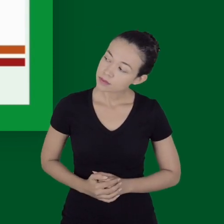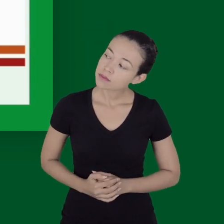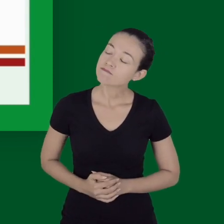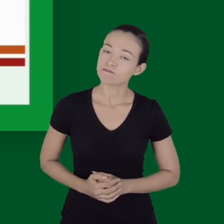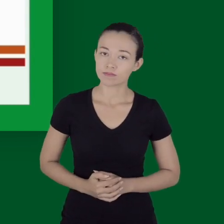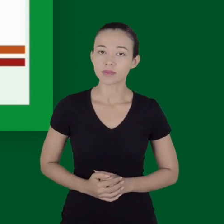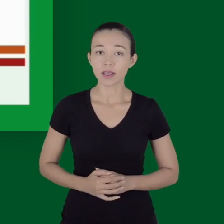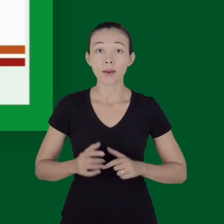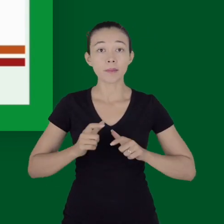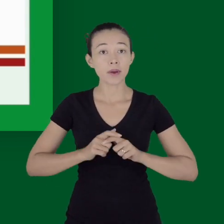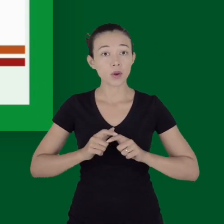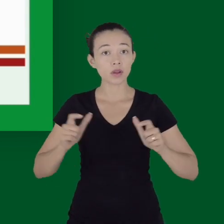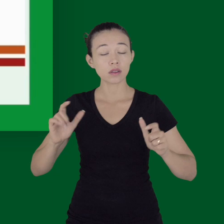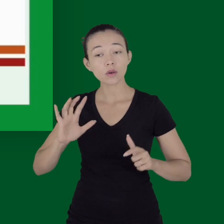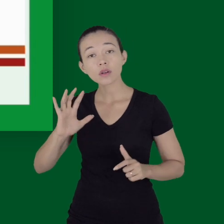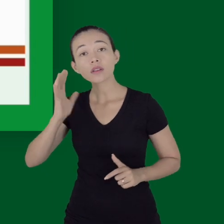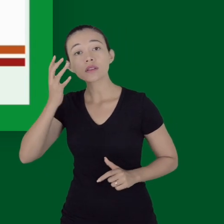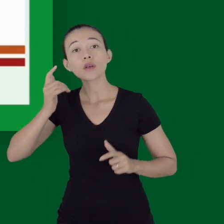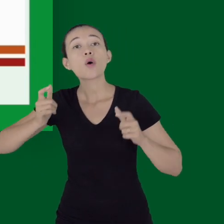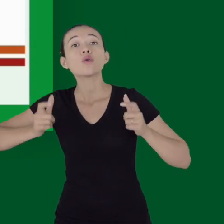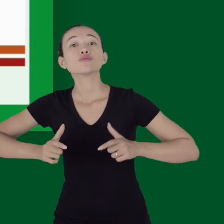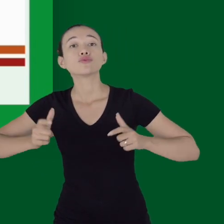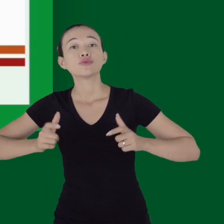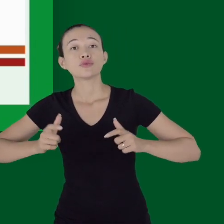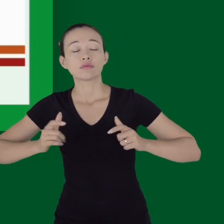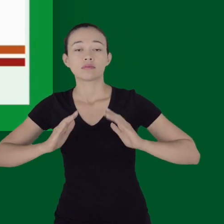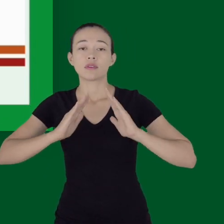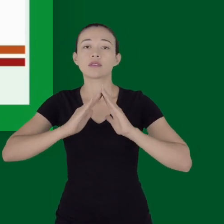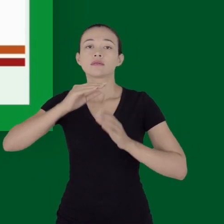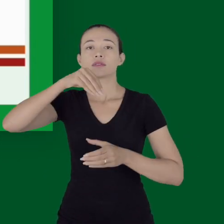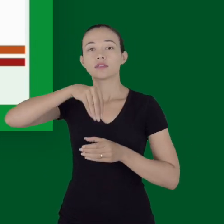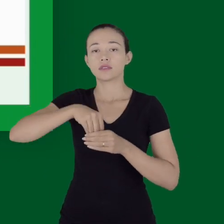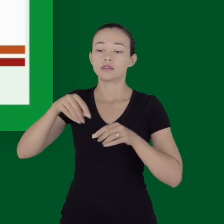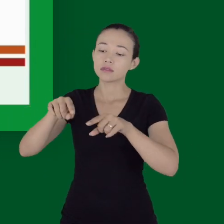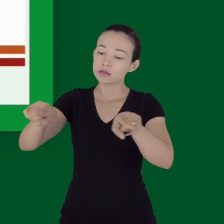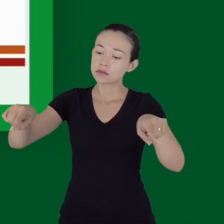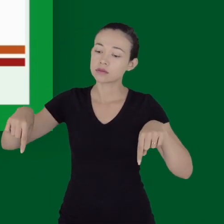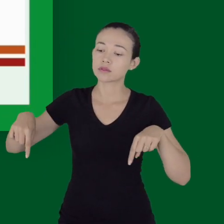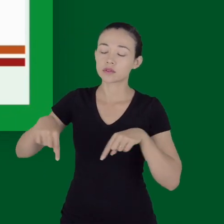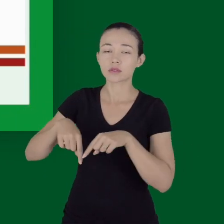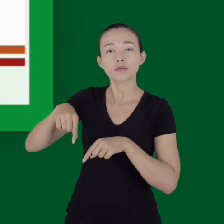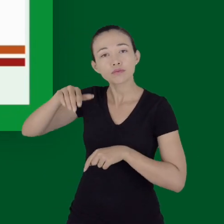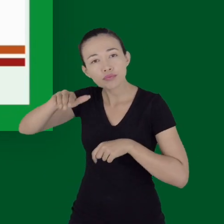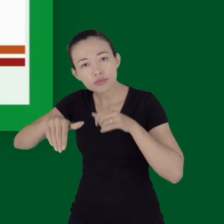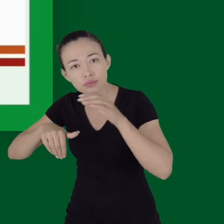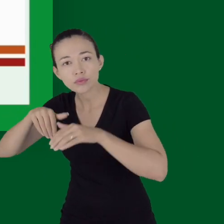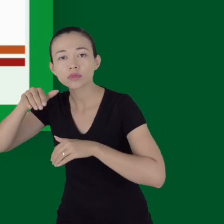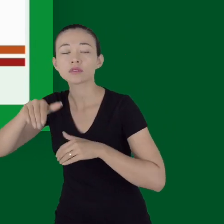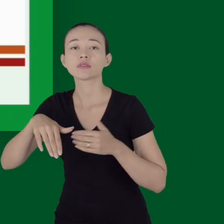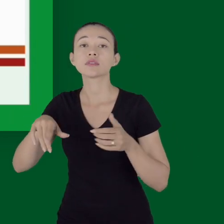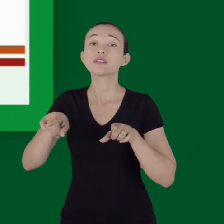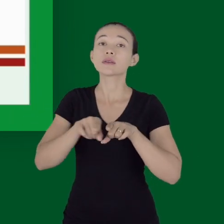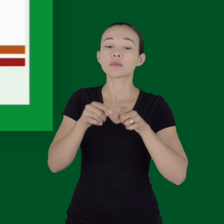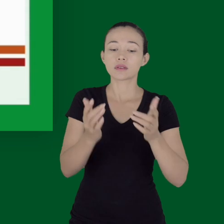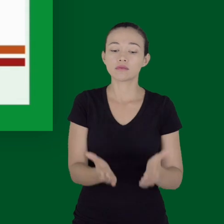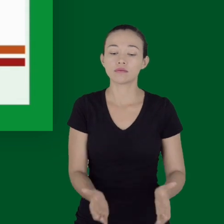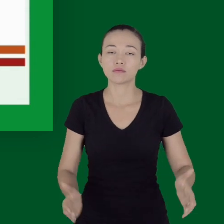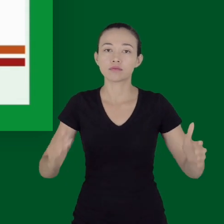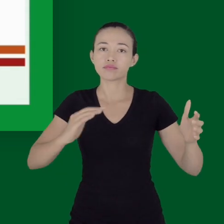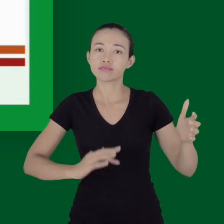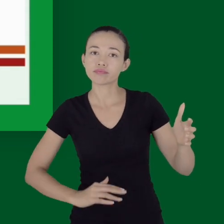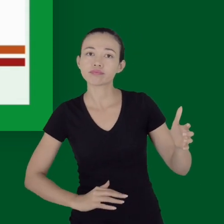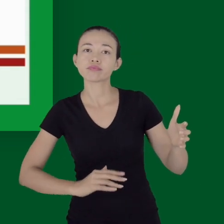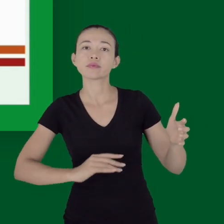Em relação à localização, né, a maioria ocorre nas piscinas em